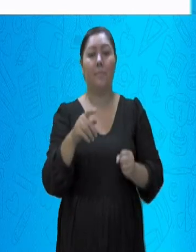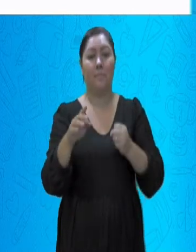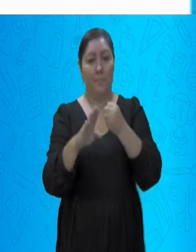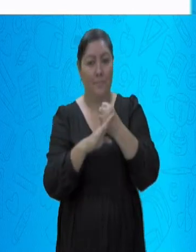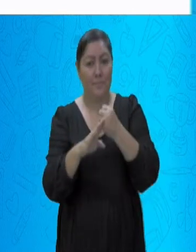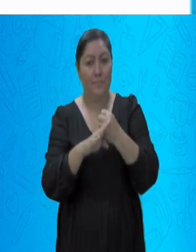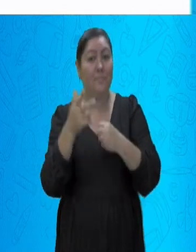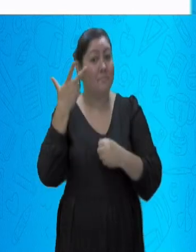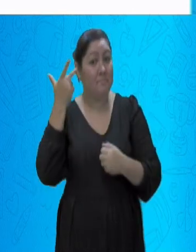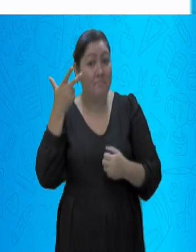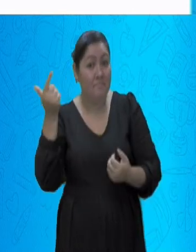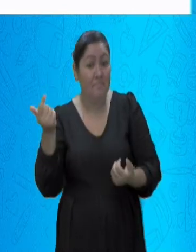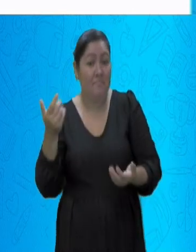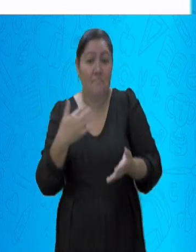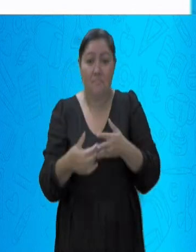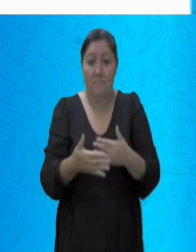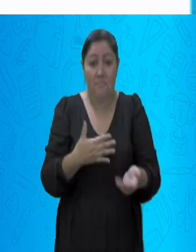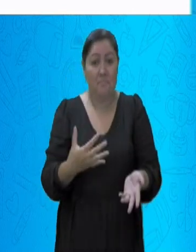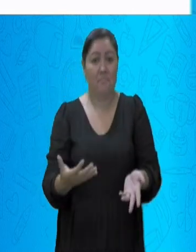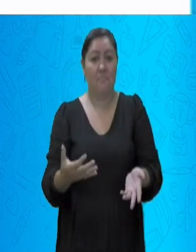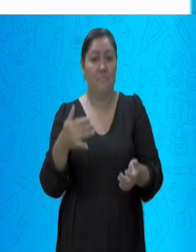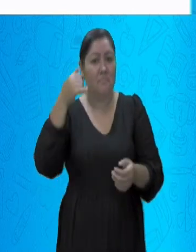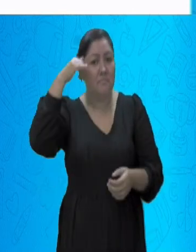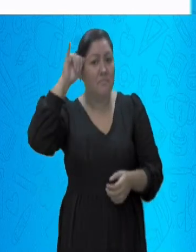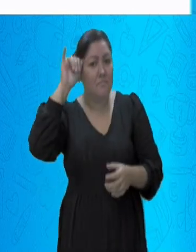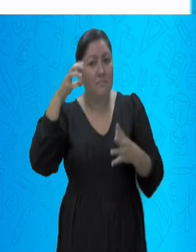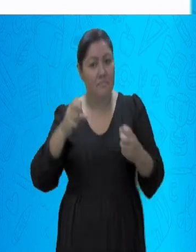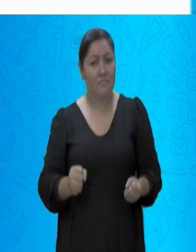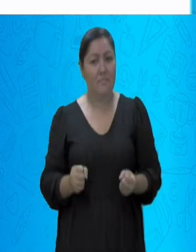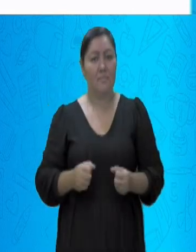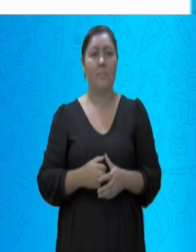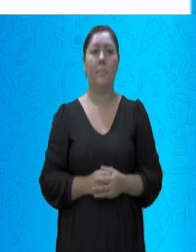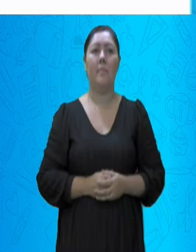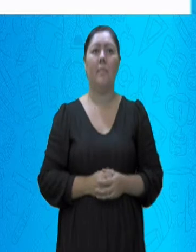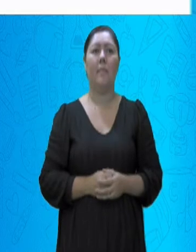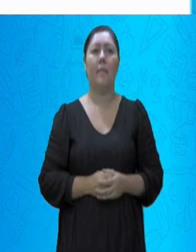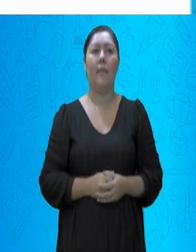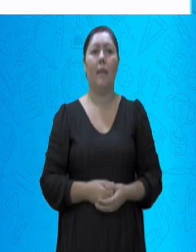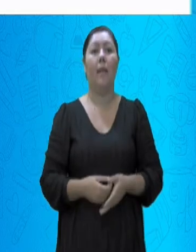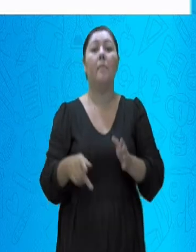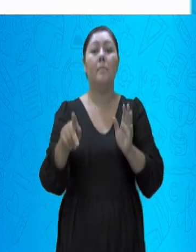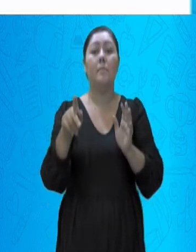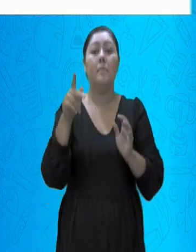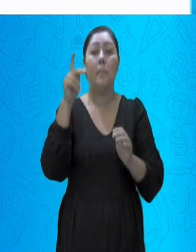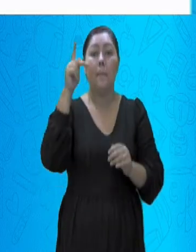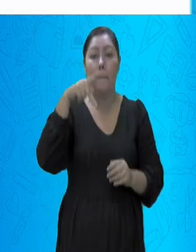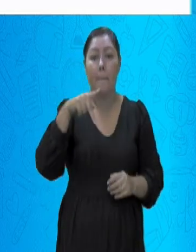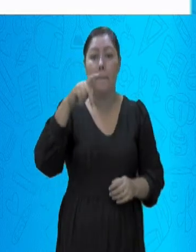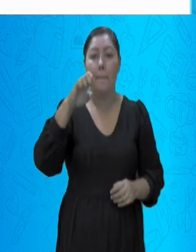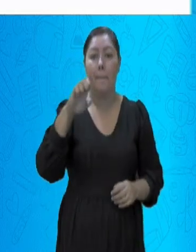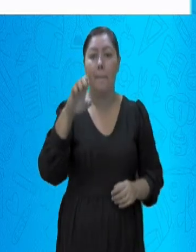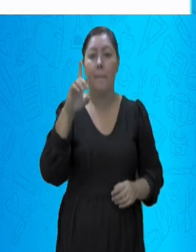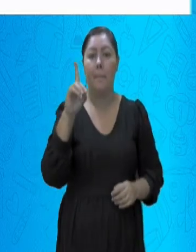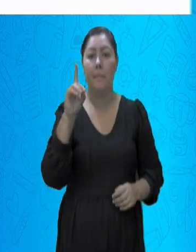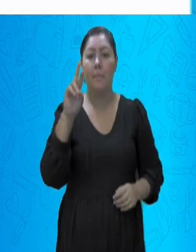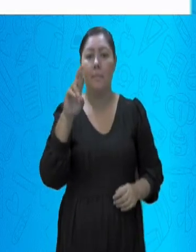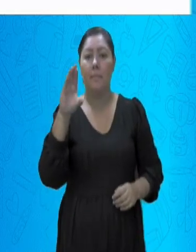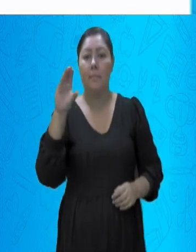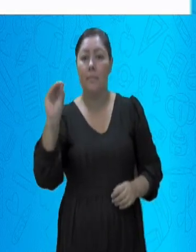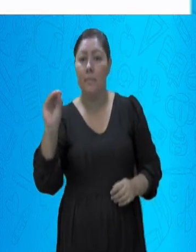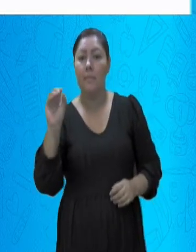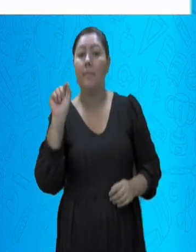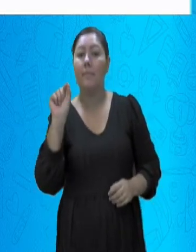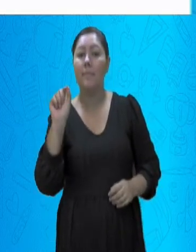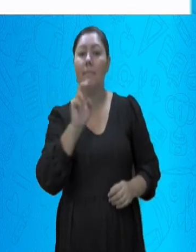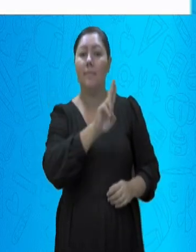de vaca, ok? Pedro, substantivo próprio, é o nome de uma pessoa. Então,